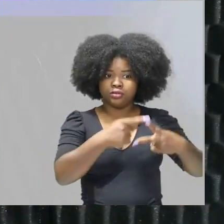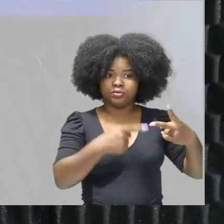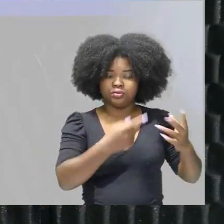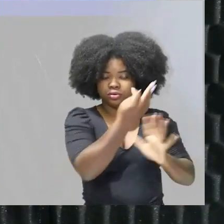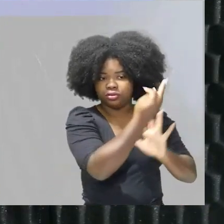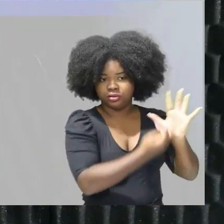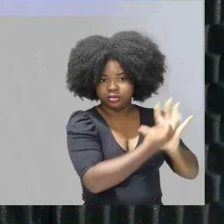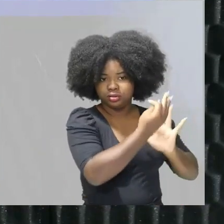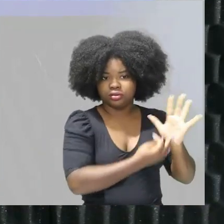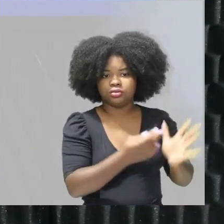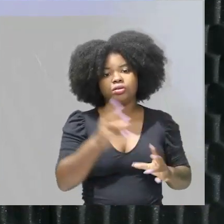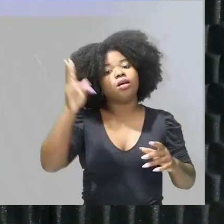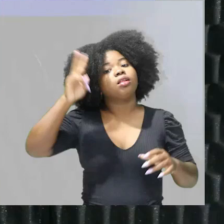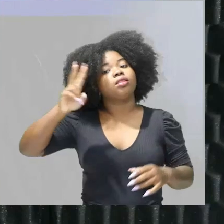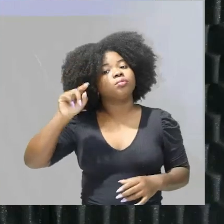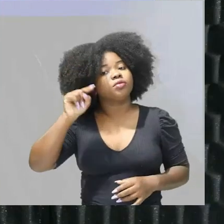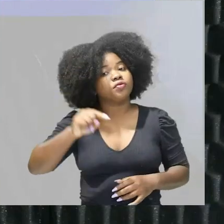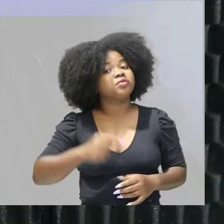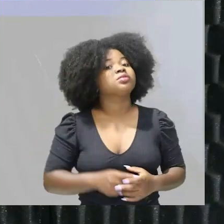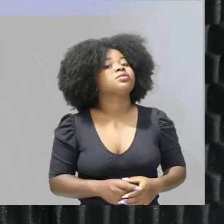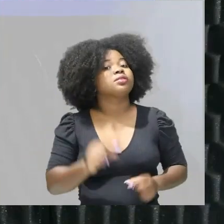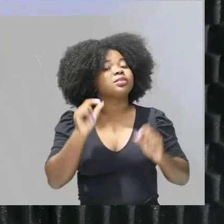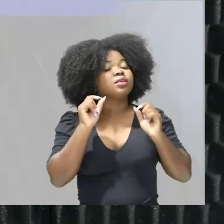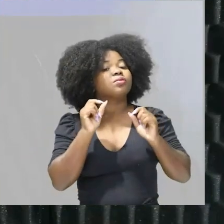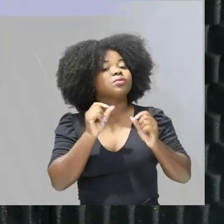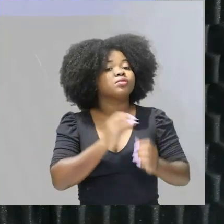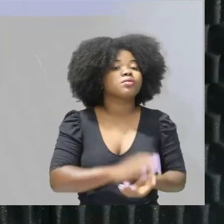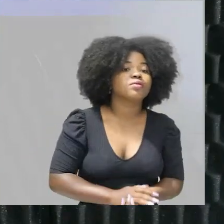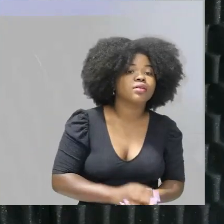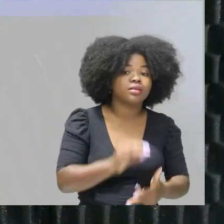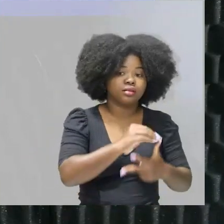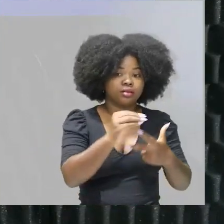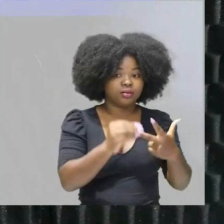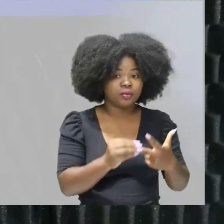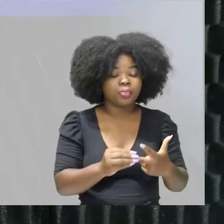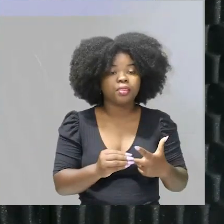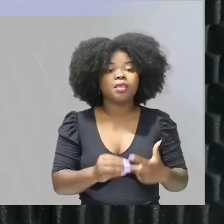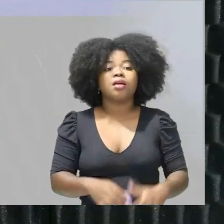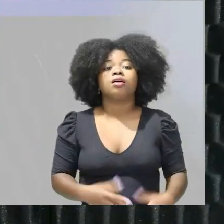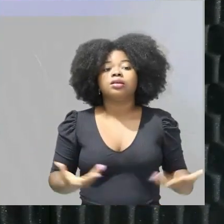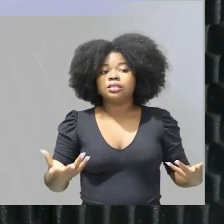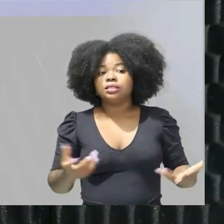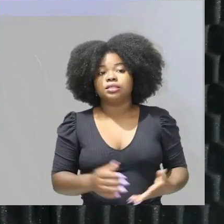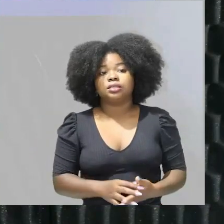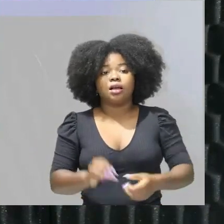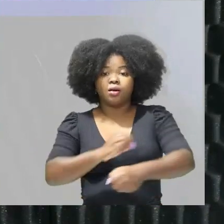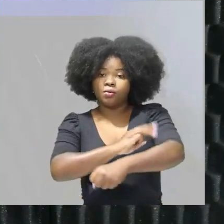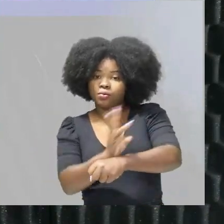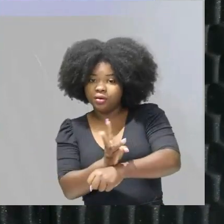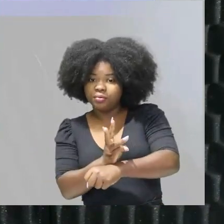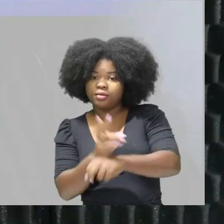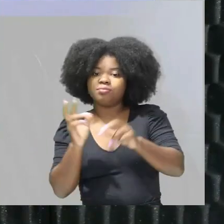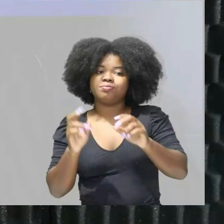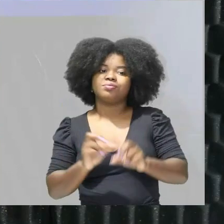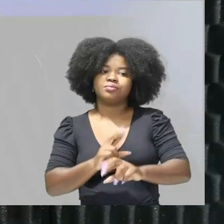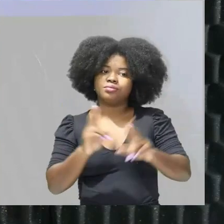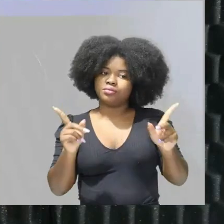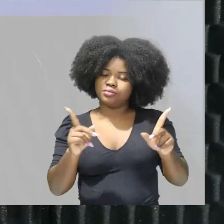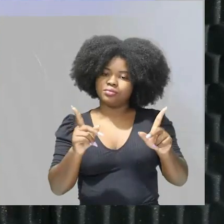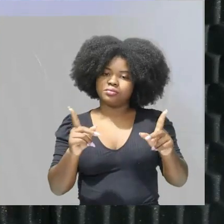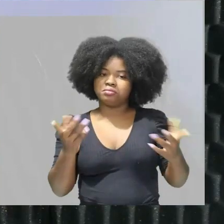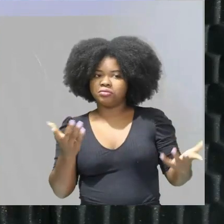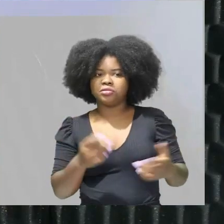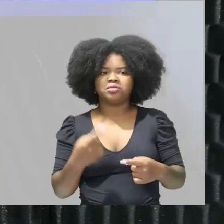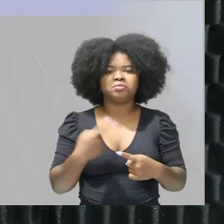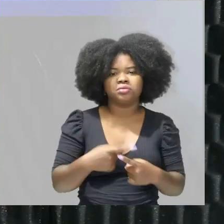lembrem você que essa aqui é uma questão do Enem nem trabalha habilidade competência o ema não tem uma questão da Oi você vai perceber aqui o Emma não trabalha ainda